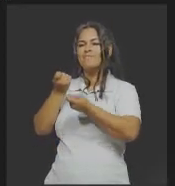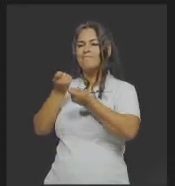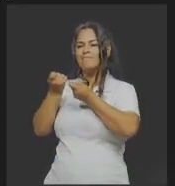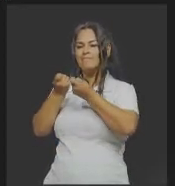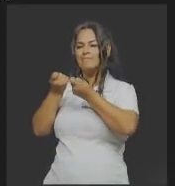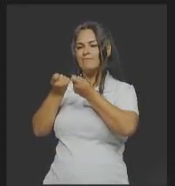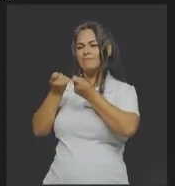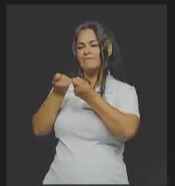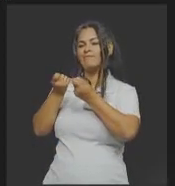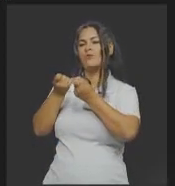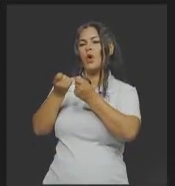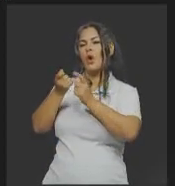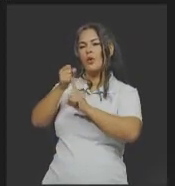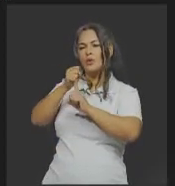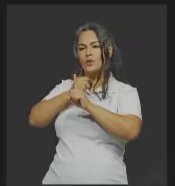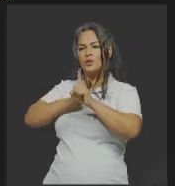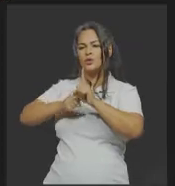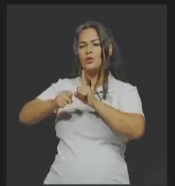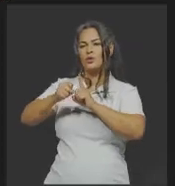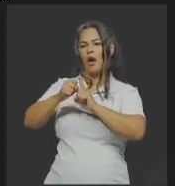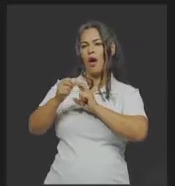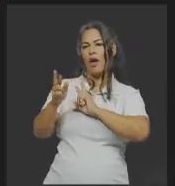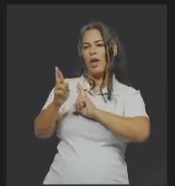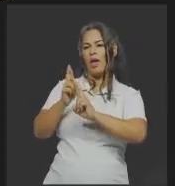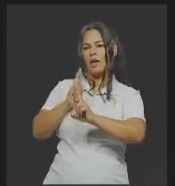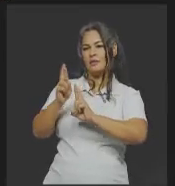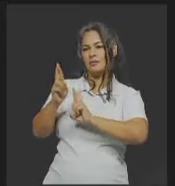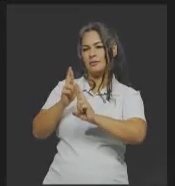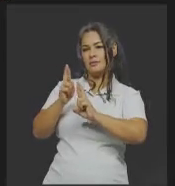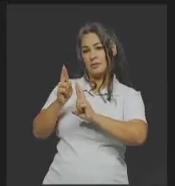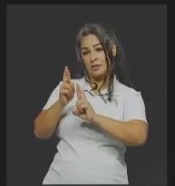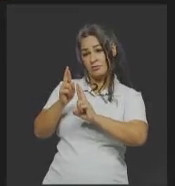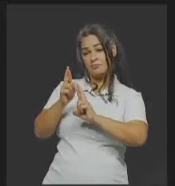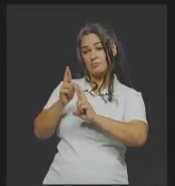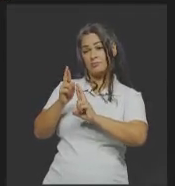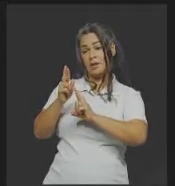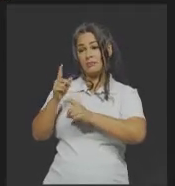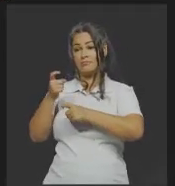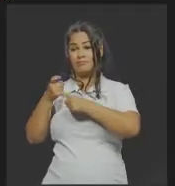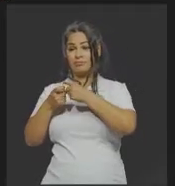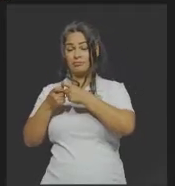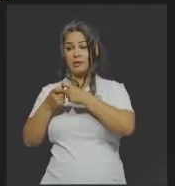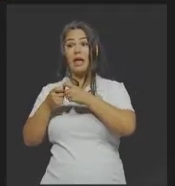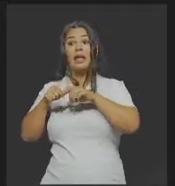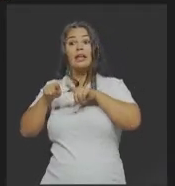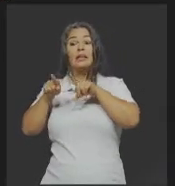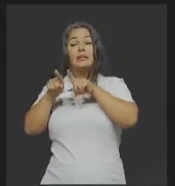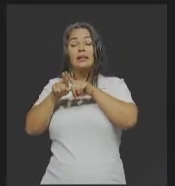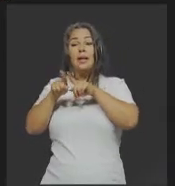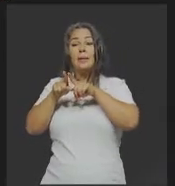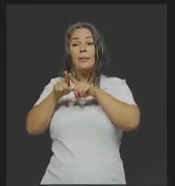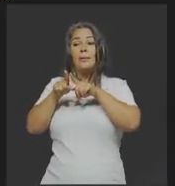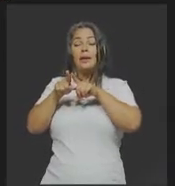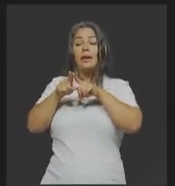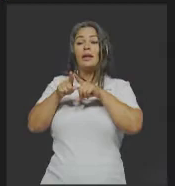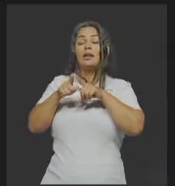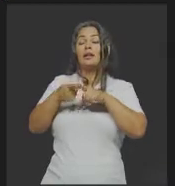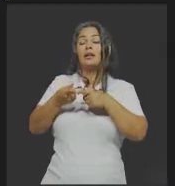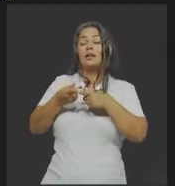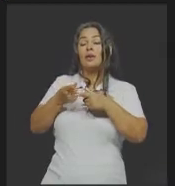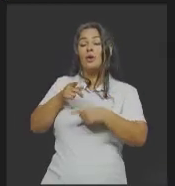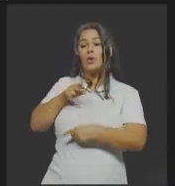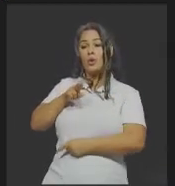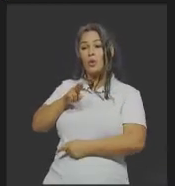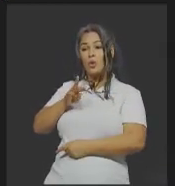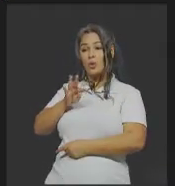é conhecido ainda principalmente por estimular a contração do útero durante o parto e a ejeção de